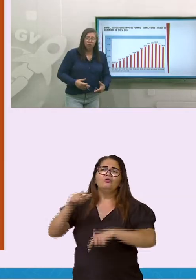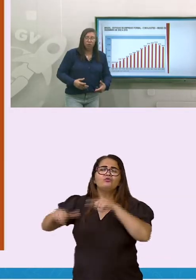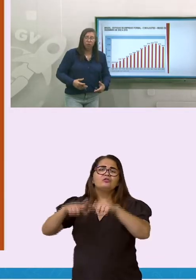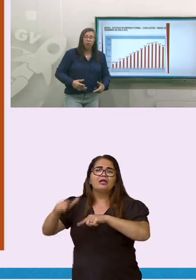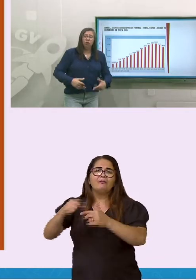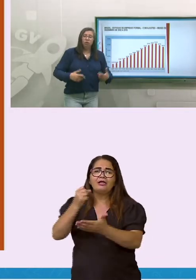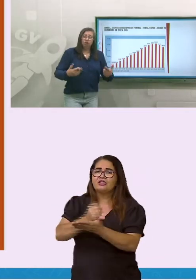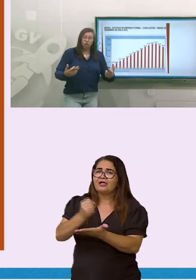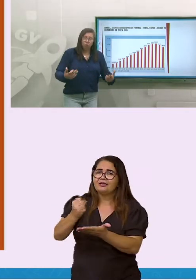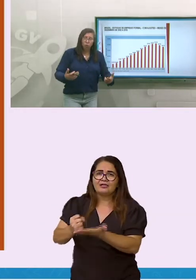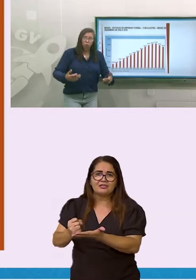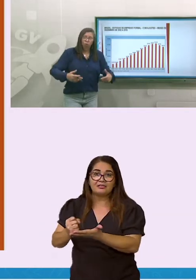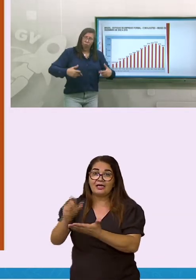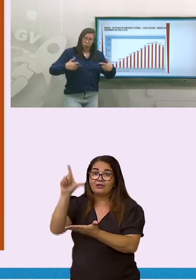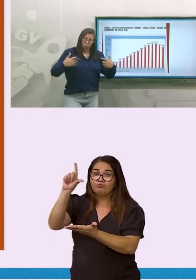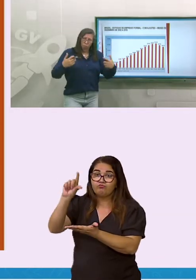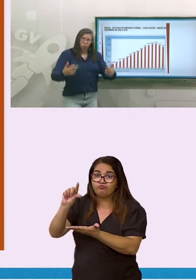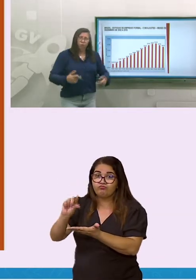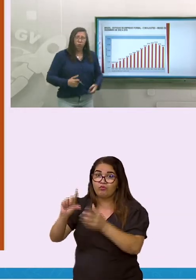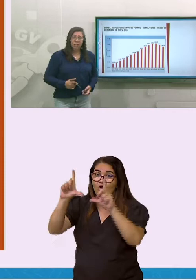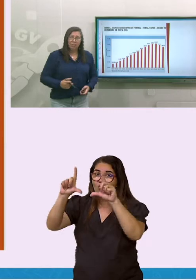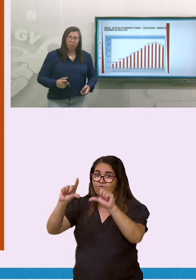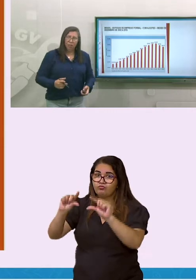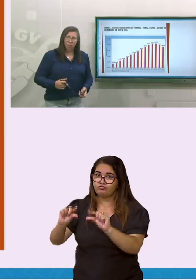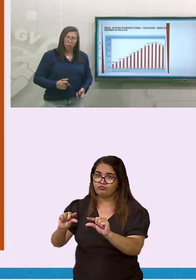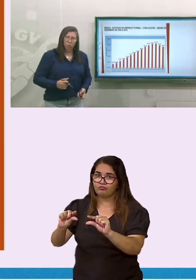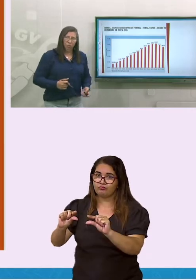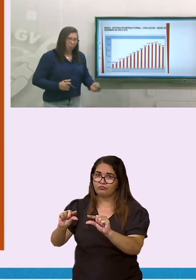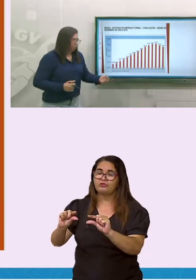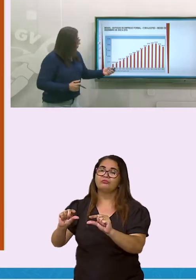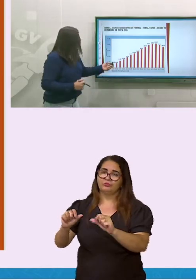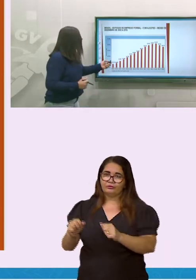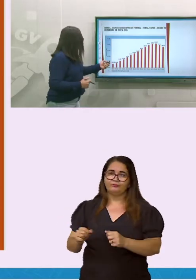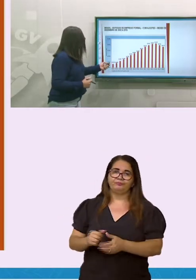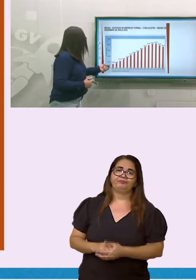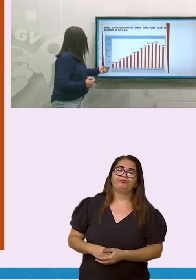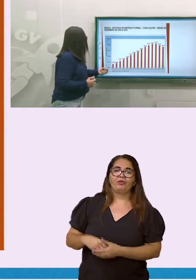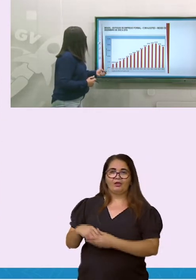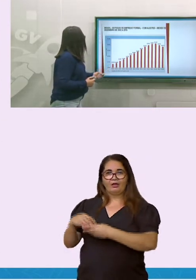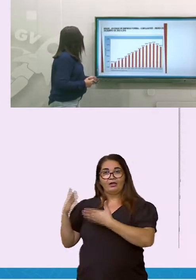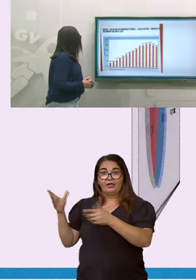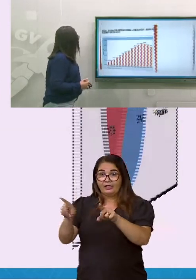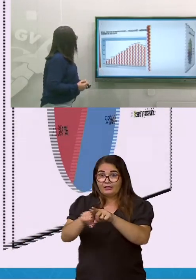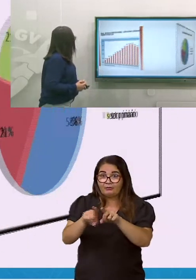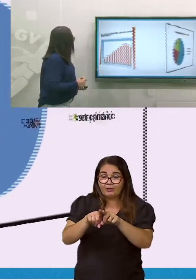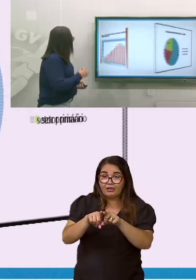estamos vivendo gerou muito desemprego.